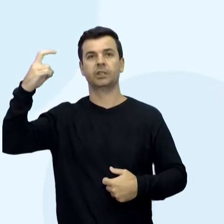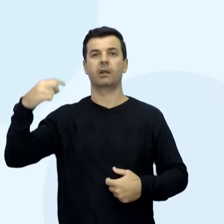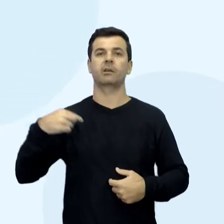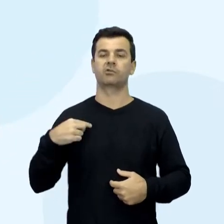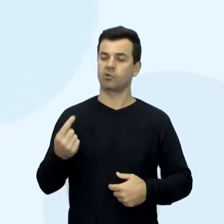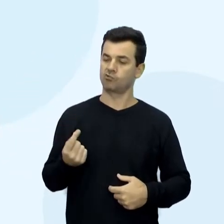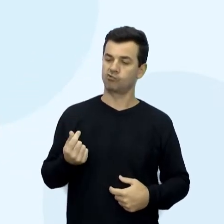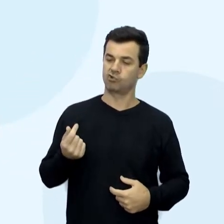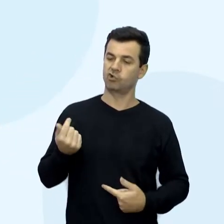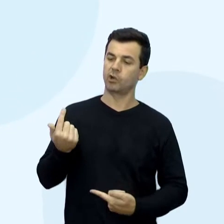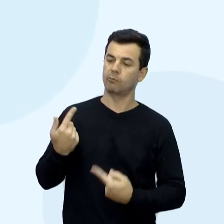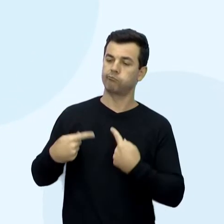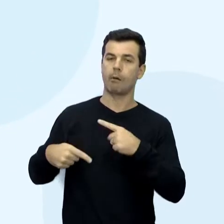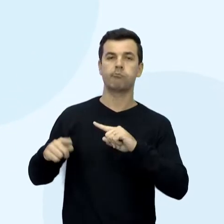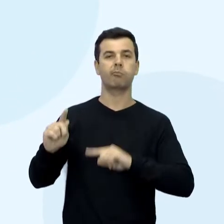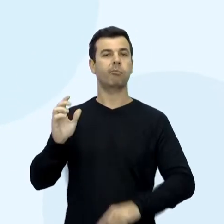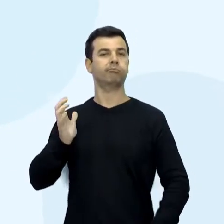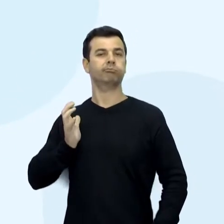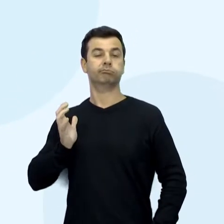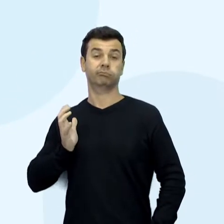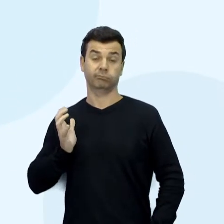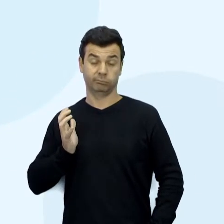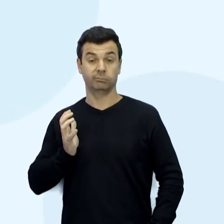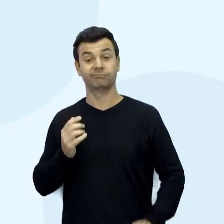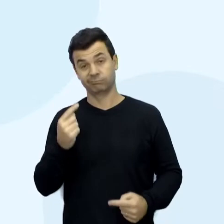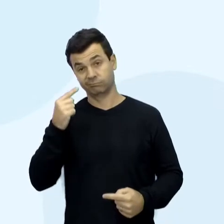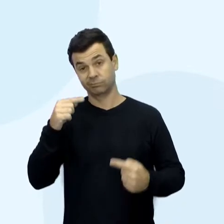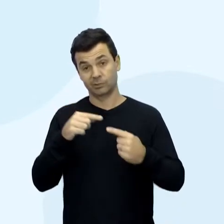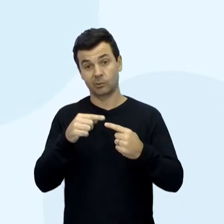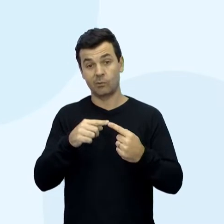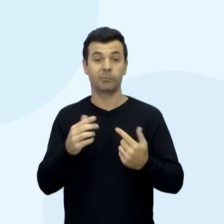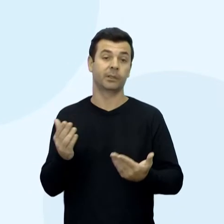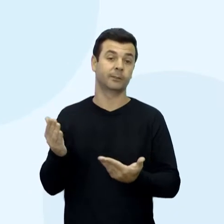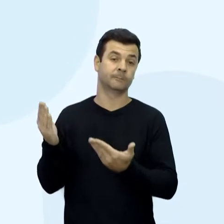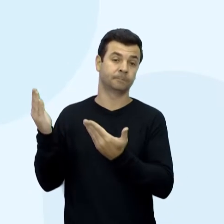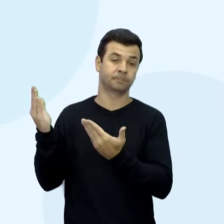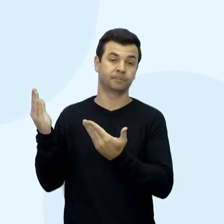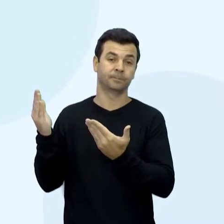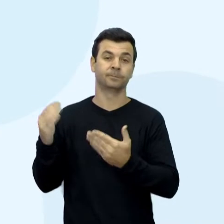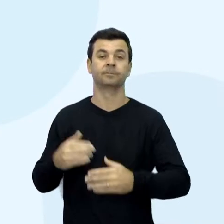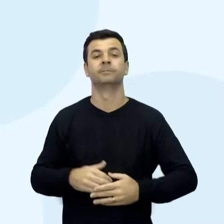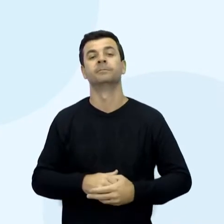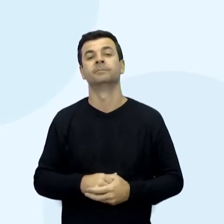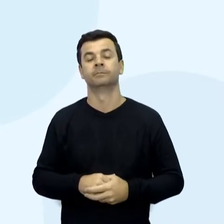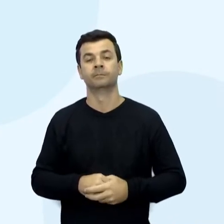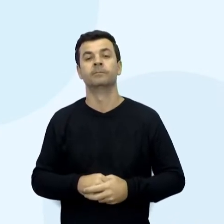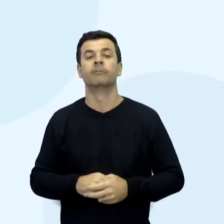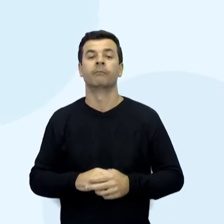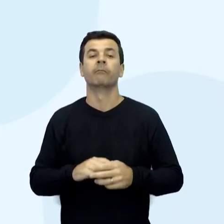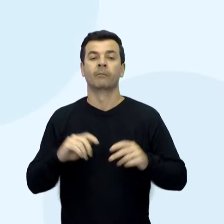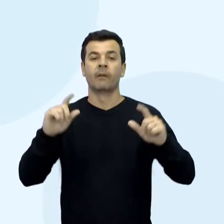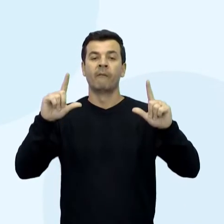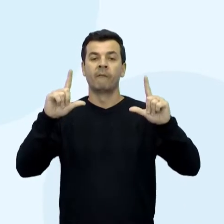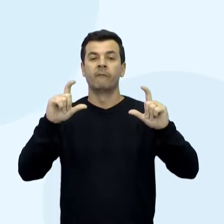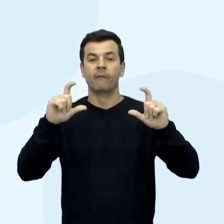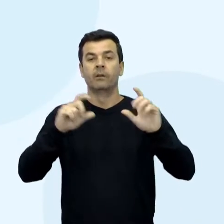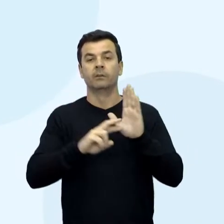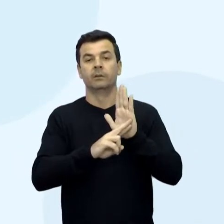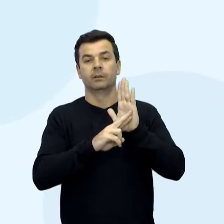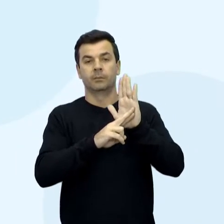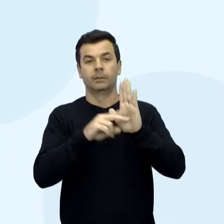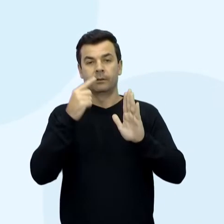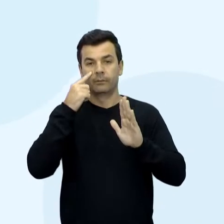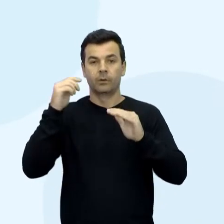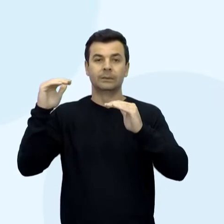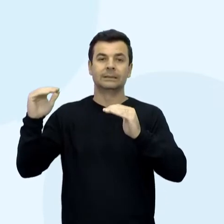muito rico. Então, esses eram aí os gabinetes de curiosidades. Então, essa imagem ela representa isso. Na parte de cima nós